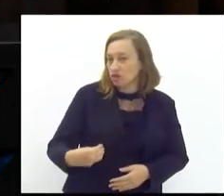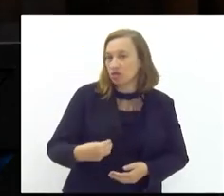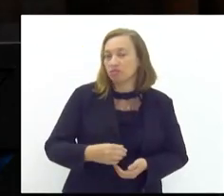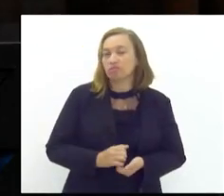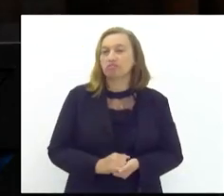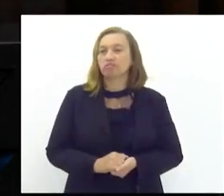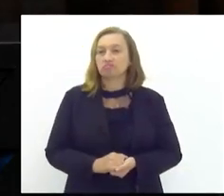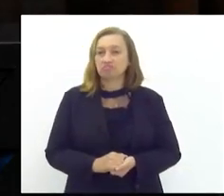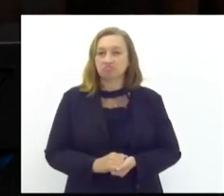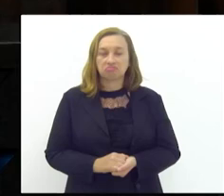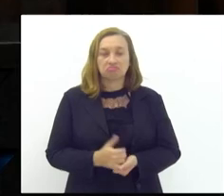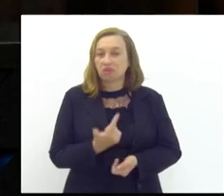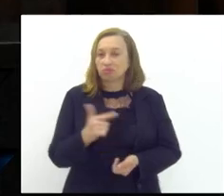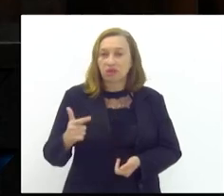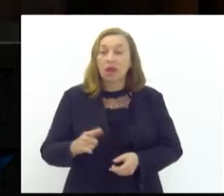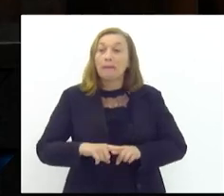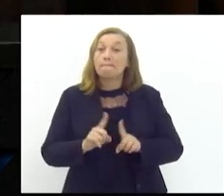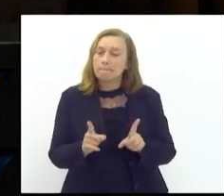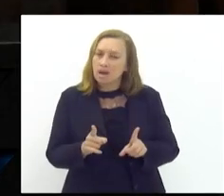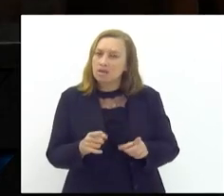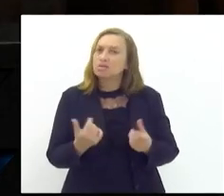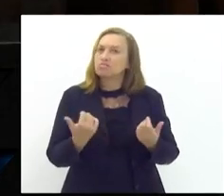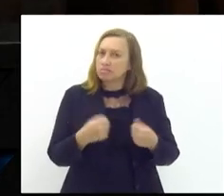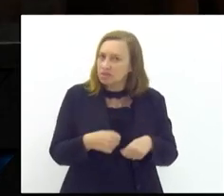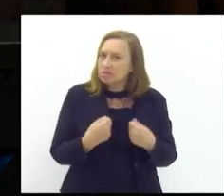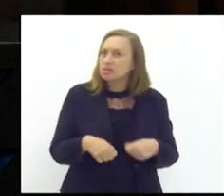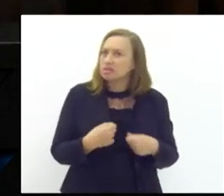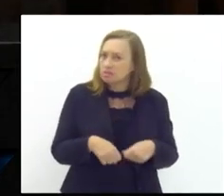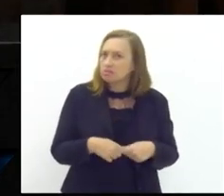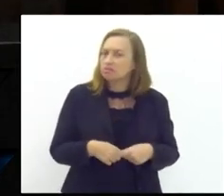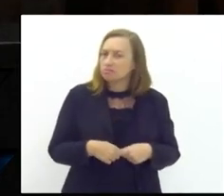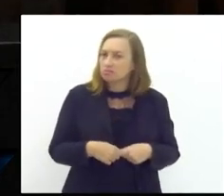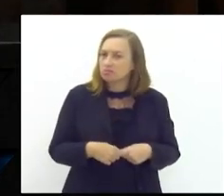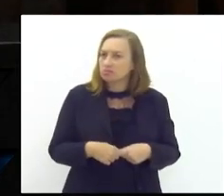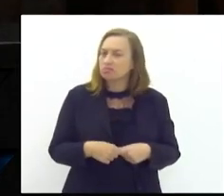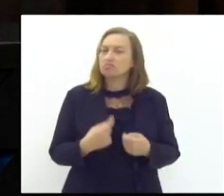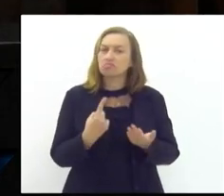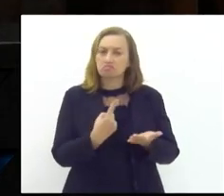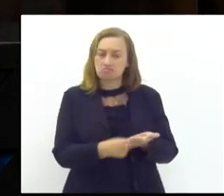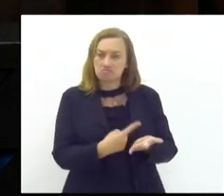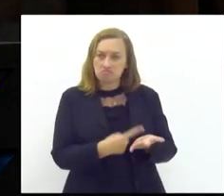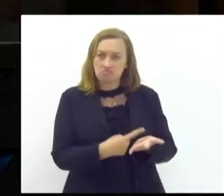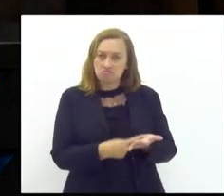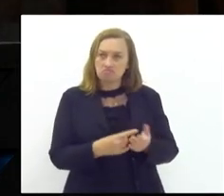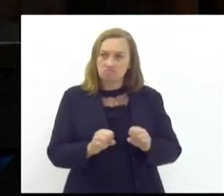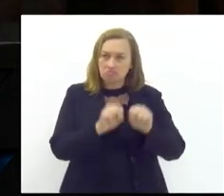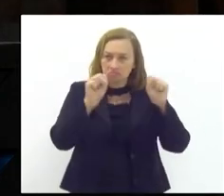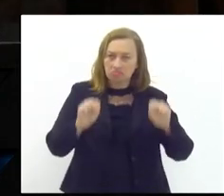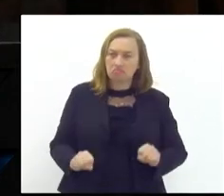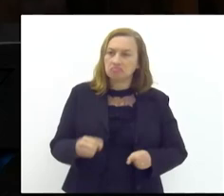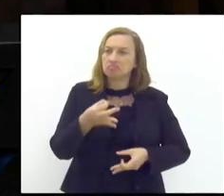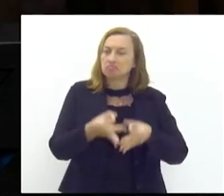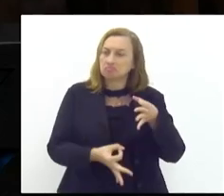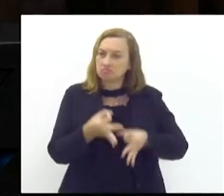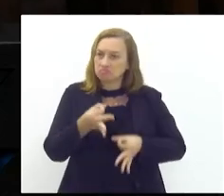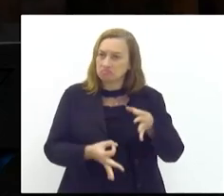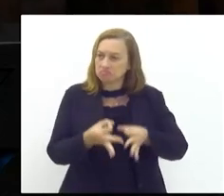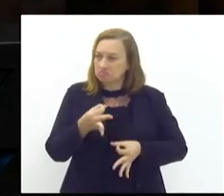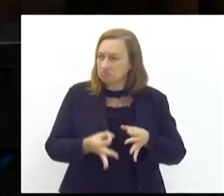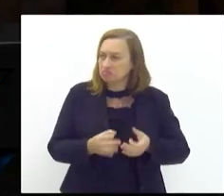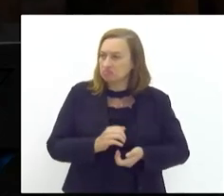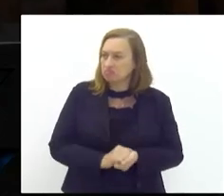querido não há mas a gente precisa comprometer o sistema de justiça para